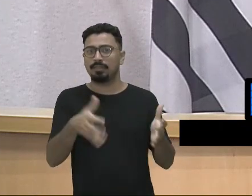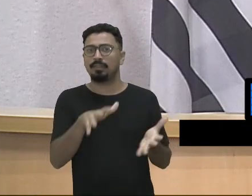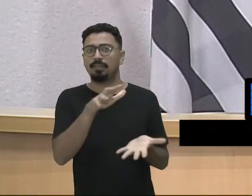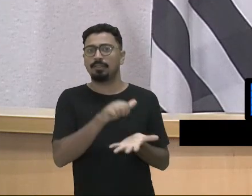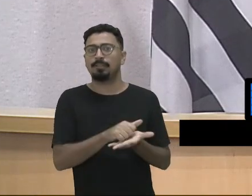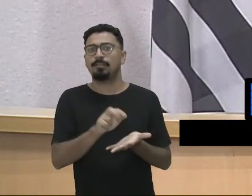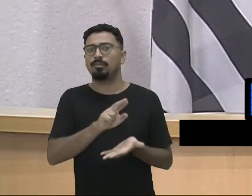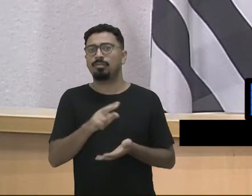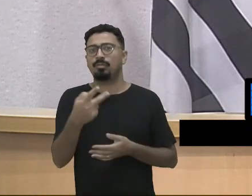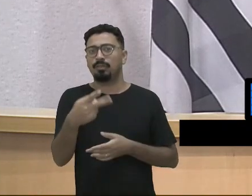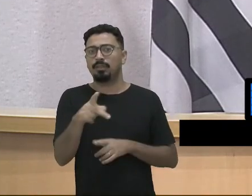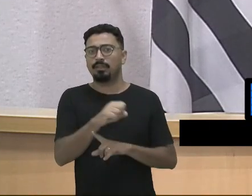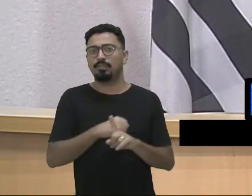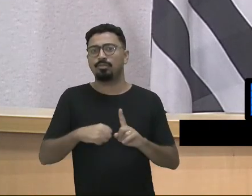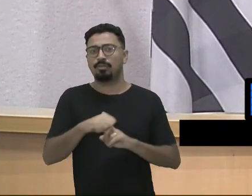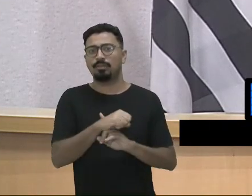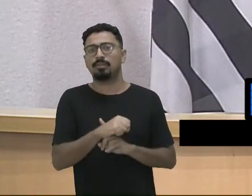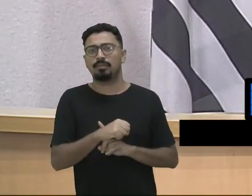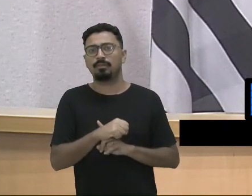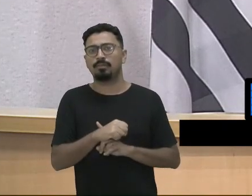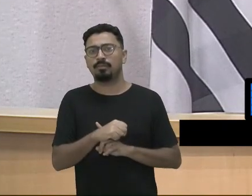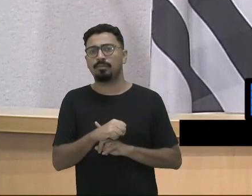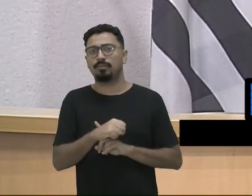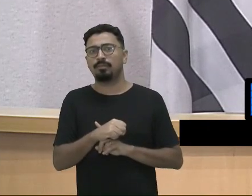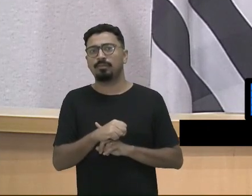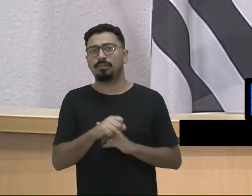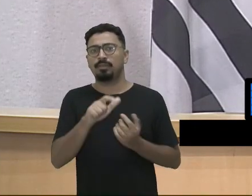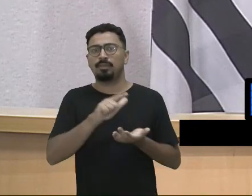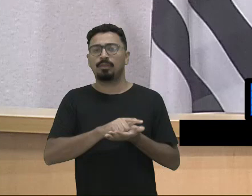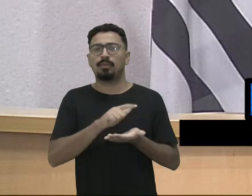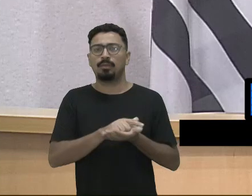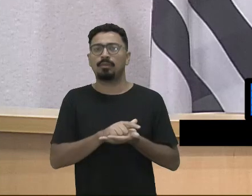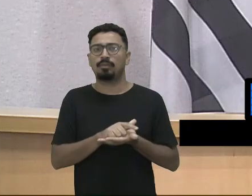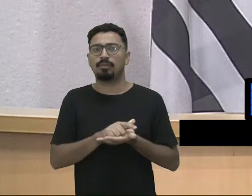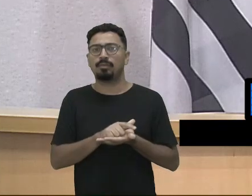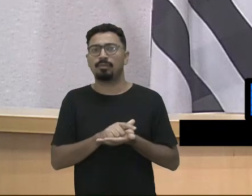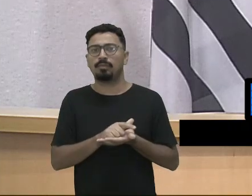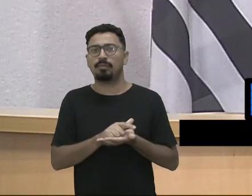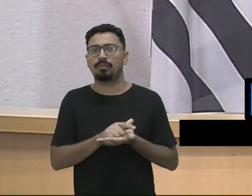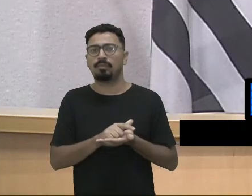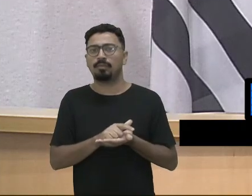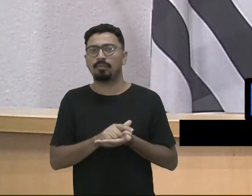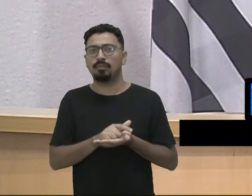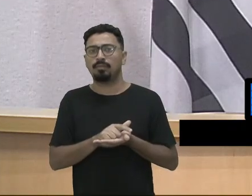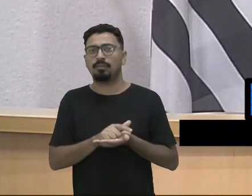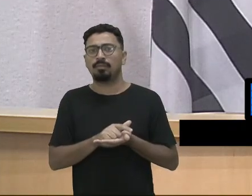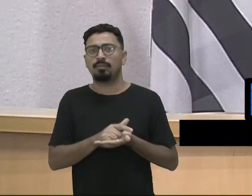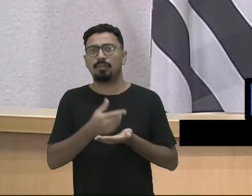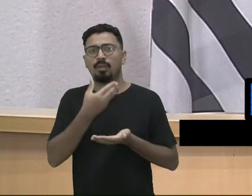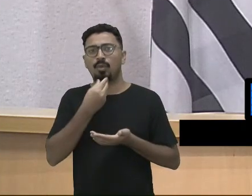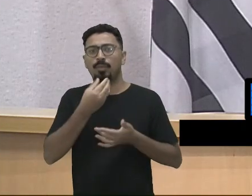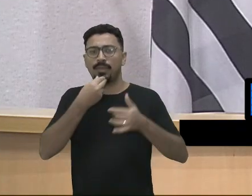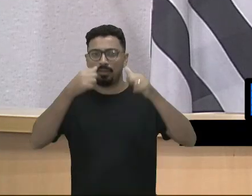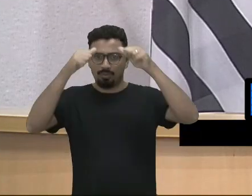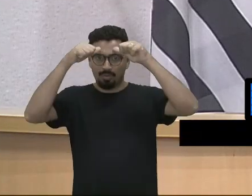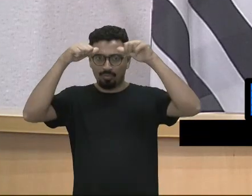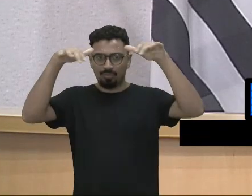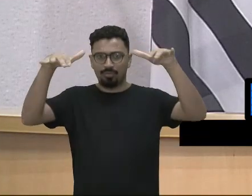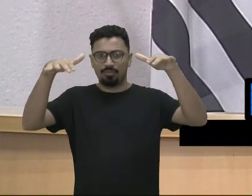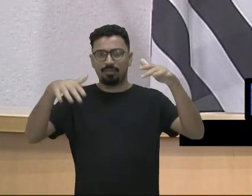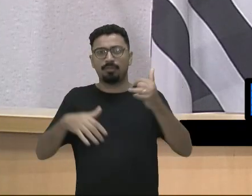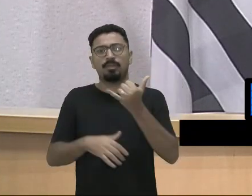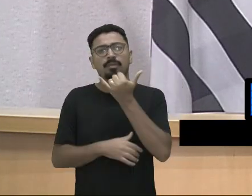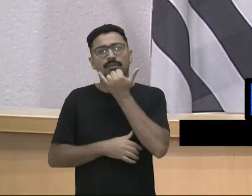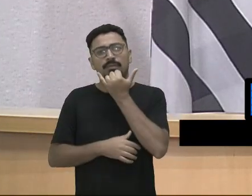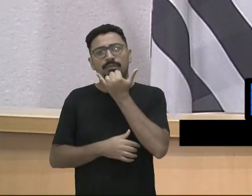nome dela social na ficha. Daí ela falou assim, o menino é autista. Vai, me